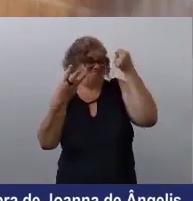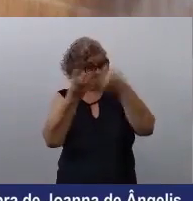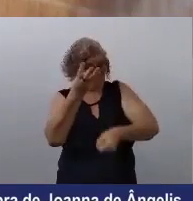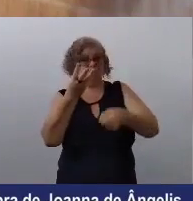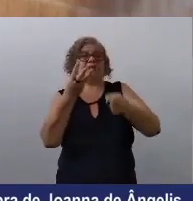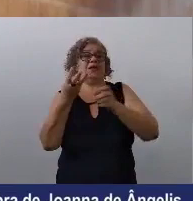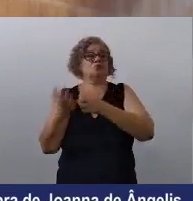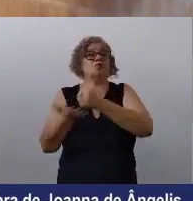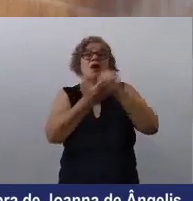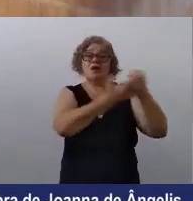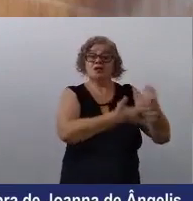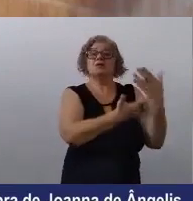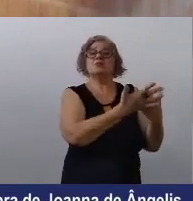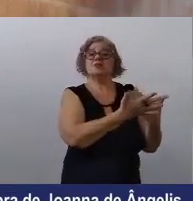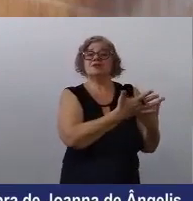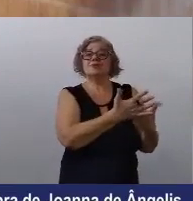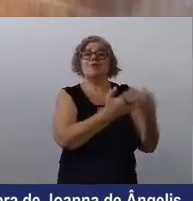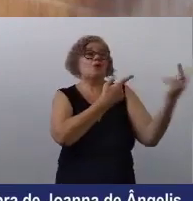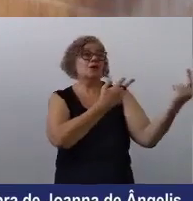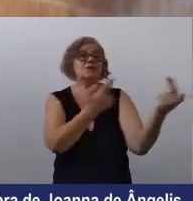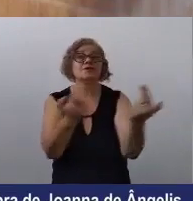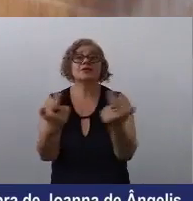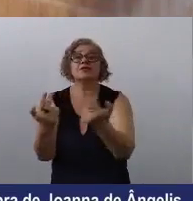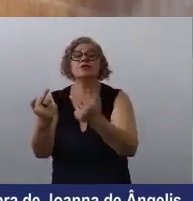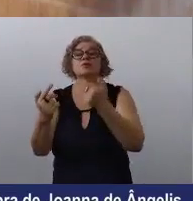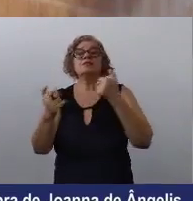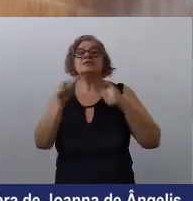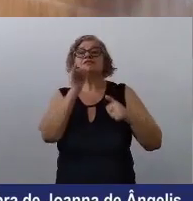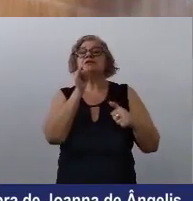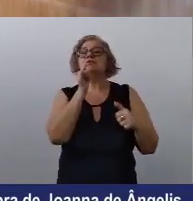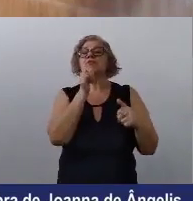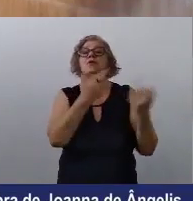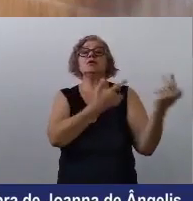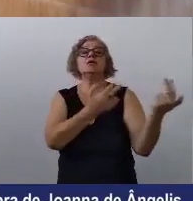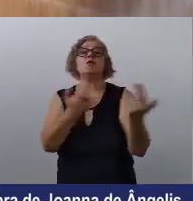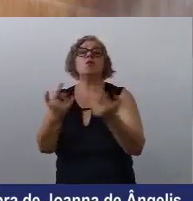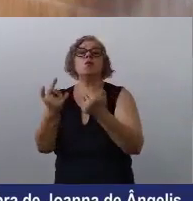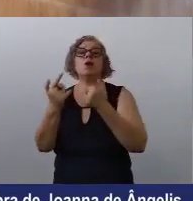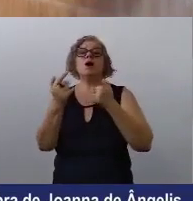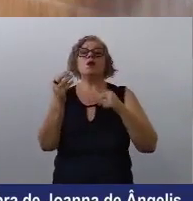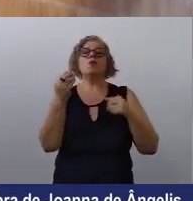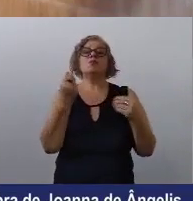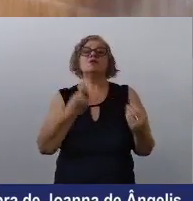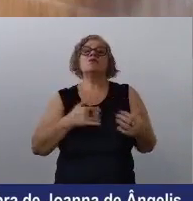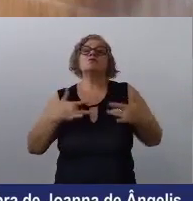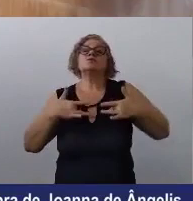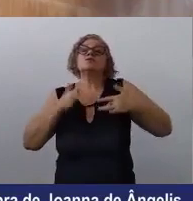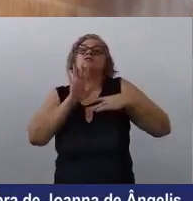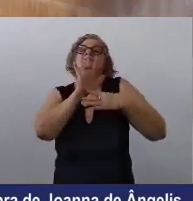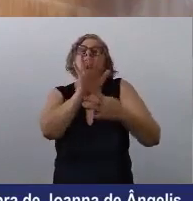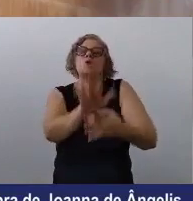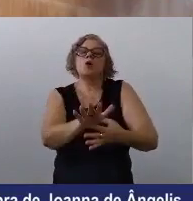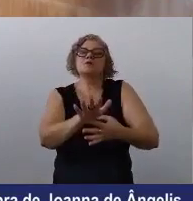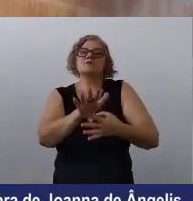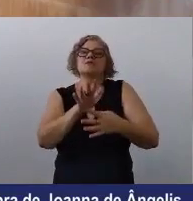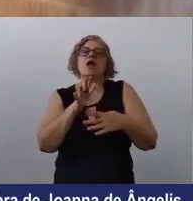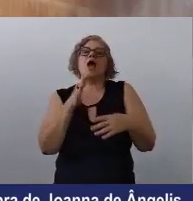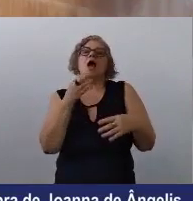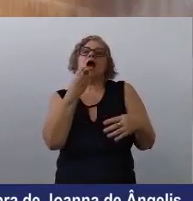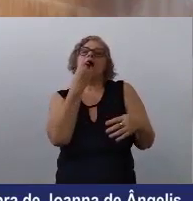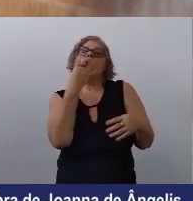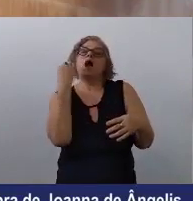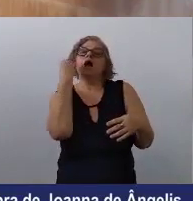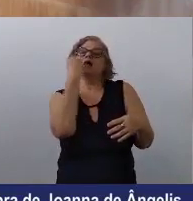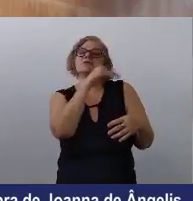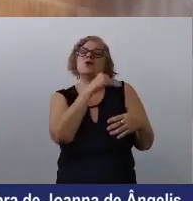aprendizados. Assim se manifesta a oportunidade de conhecer o pensamento do Pai. E à